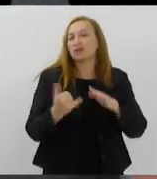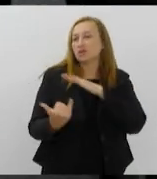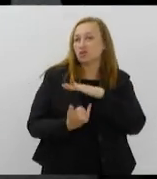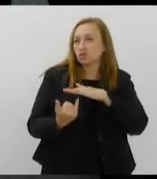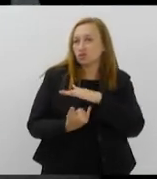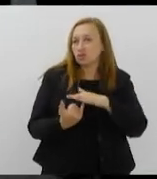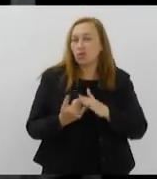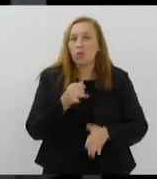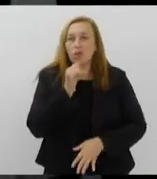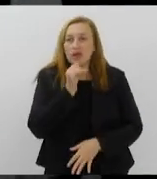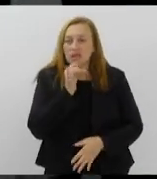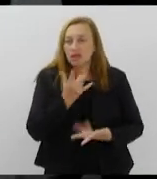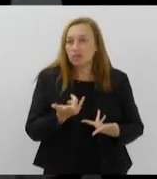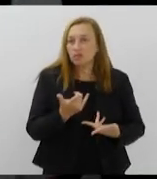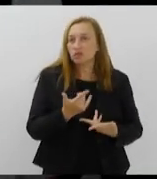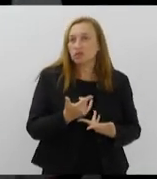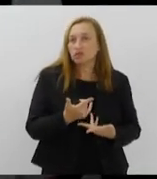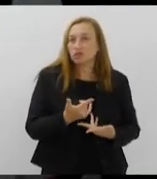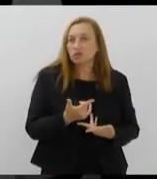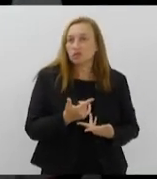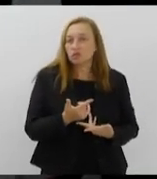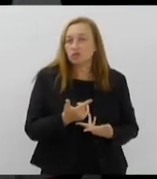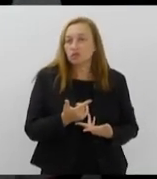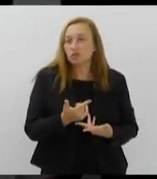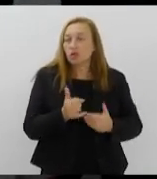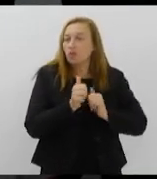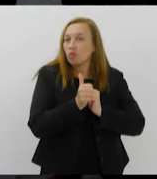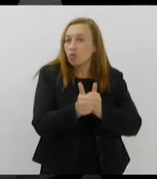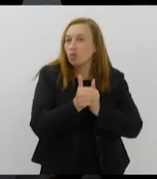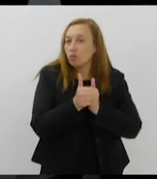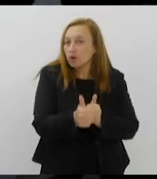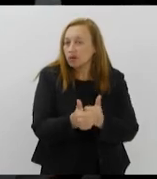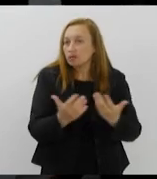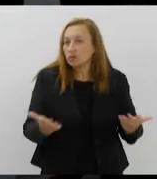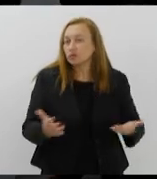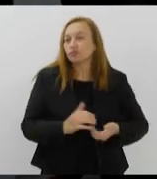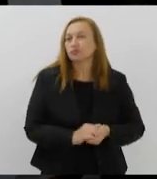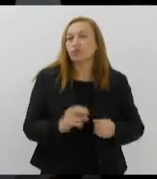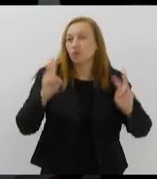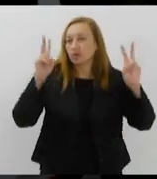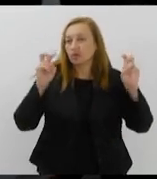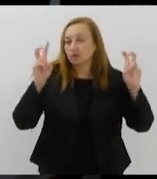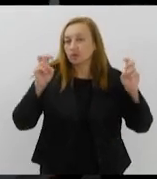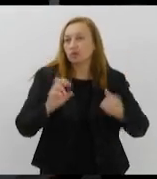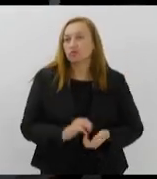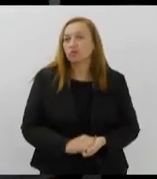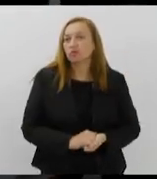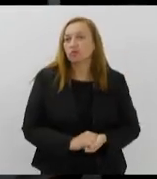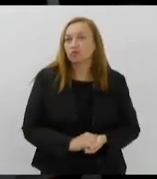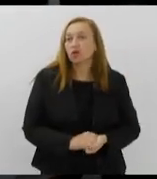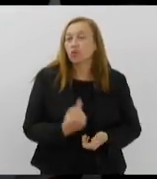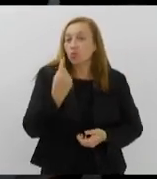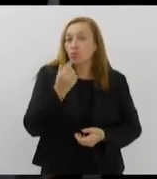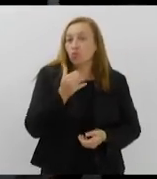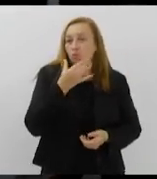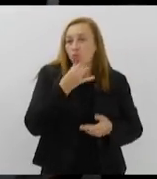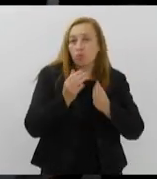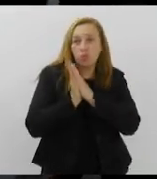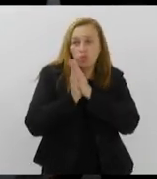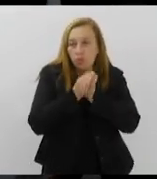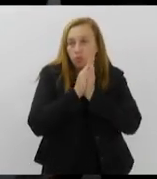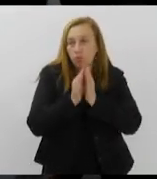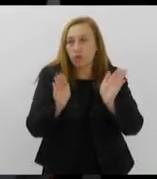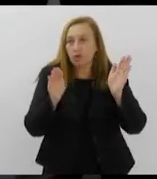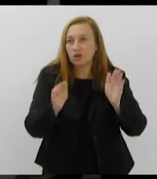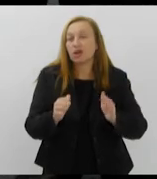instituições, por exemplo, nós estamos aí acompanhando um caso de um pai de santo, que é professor